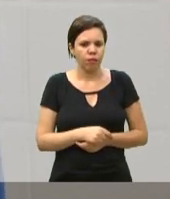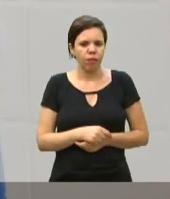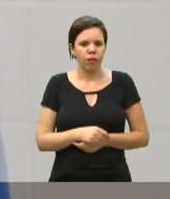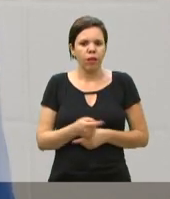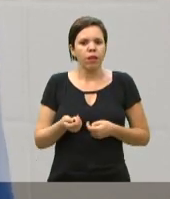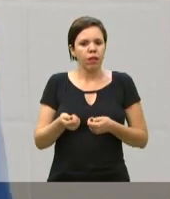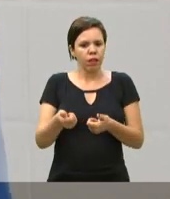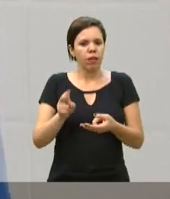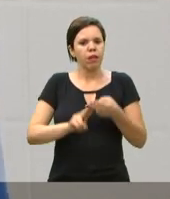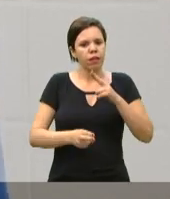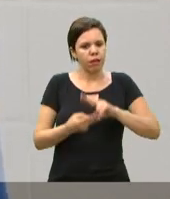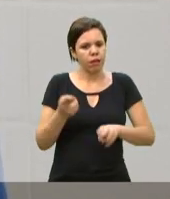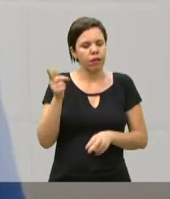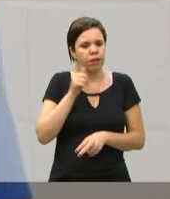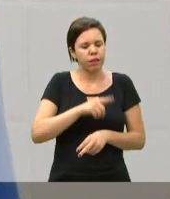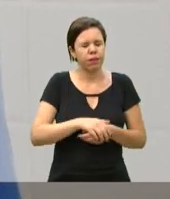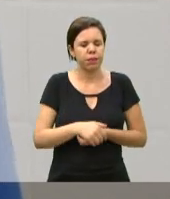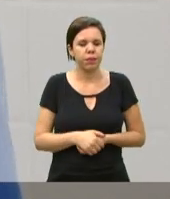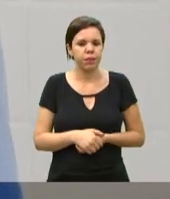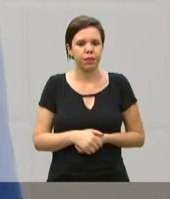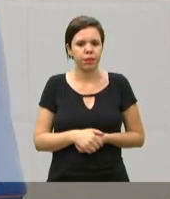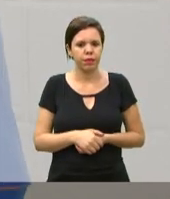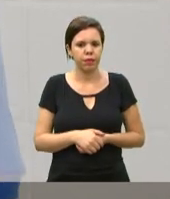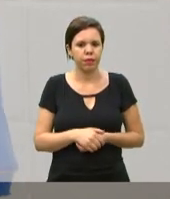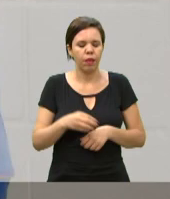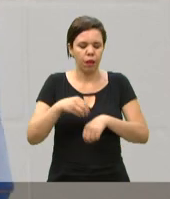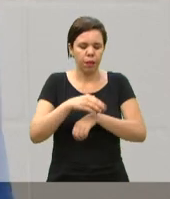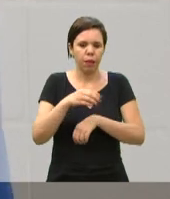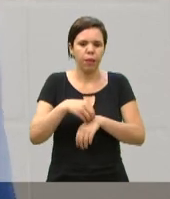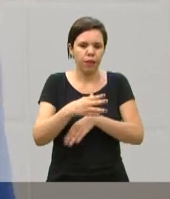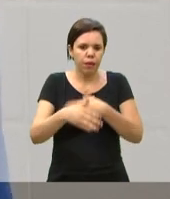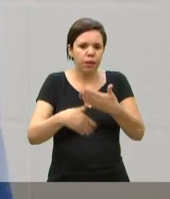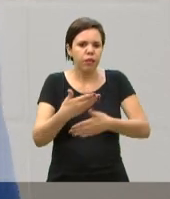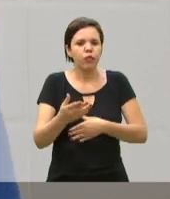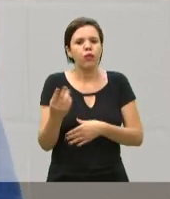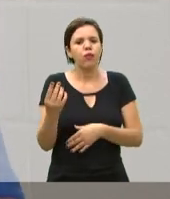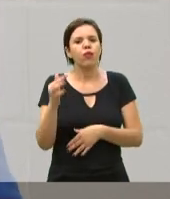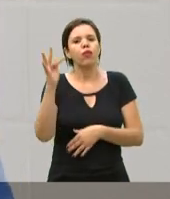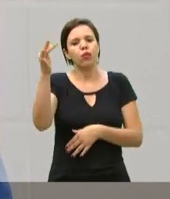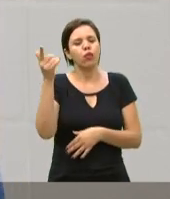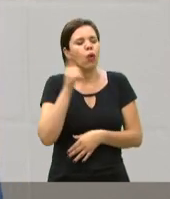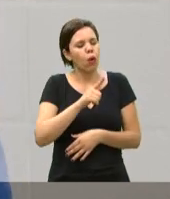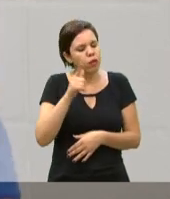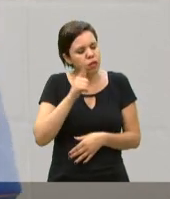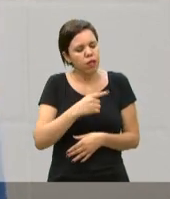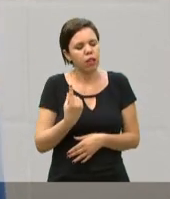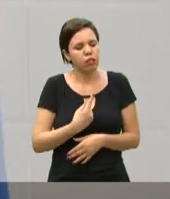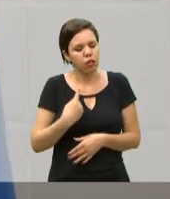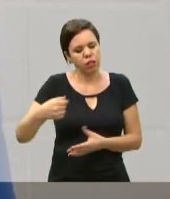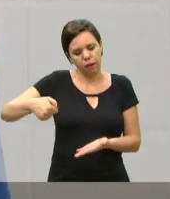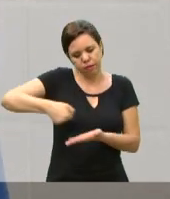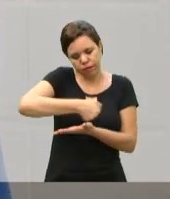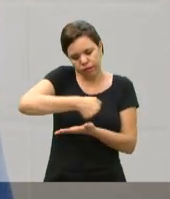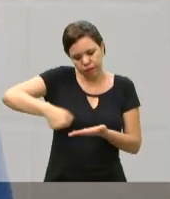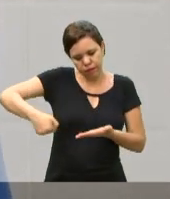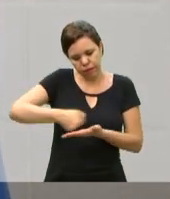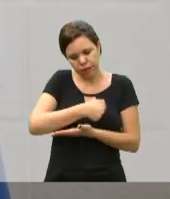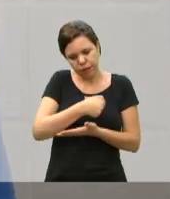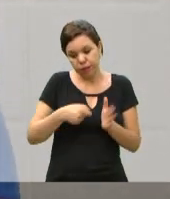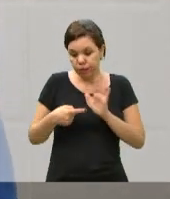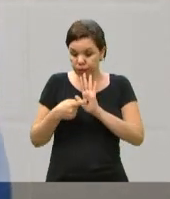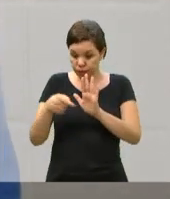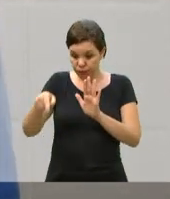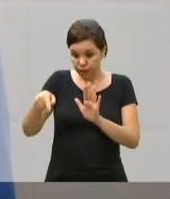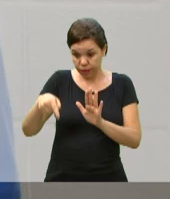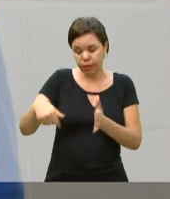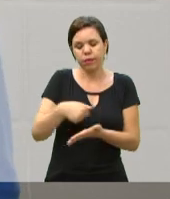dando habilidade para que eles consigam passar uma roupa no futuro. Então essa atividade a gente está apresentando o ferro. Então